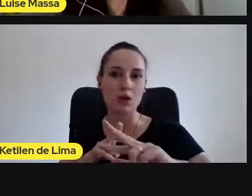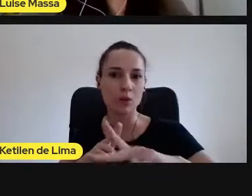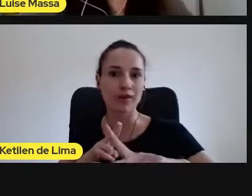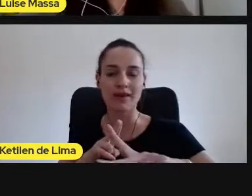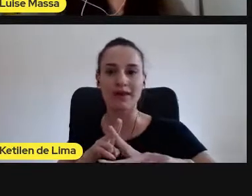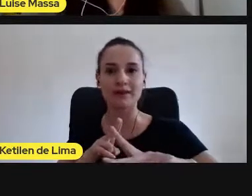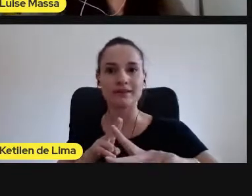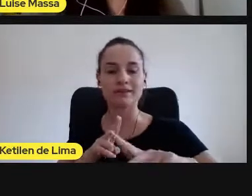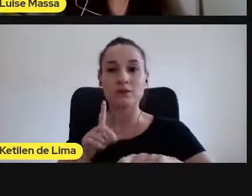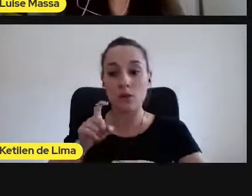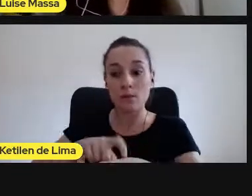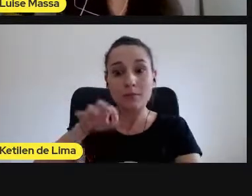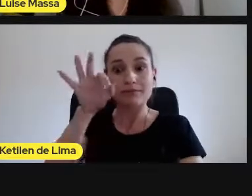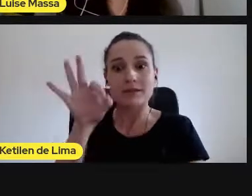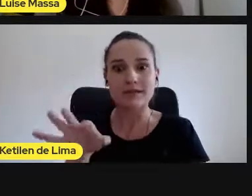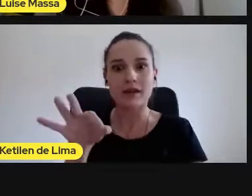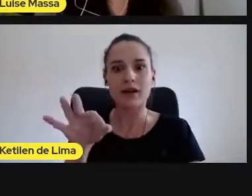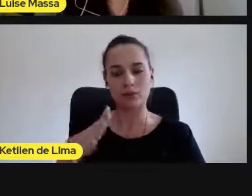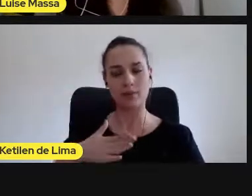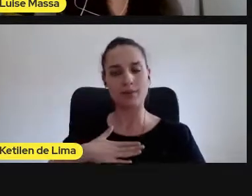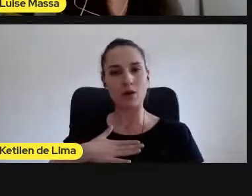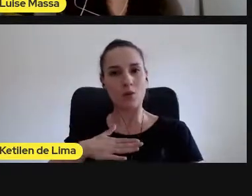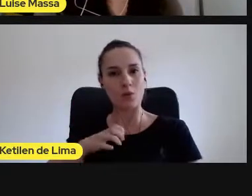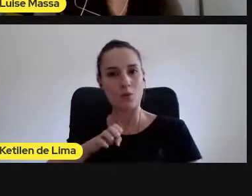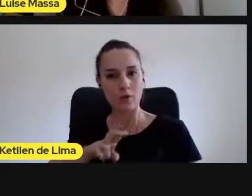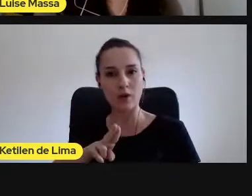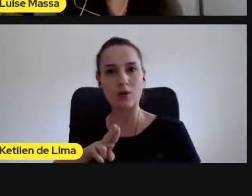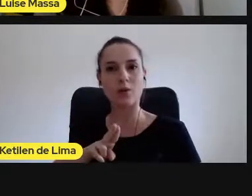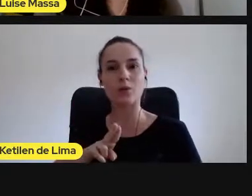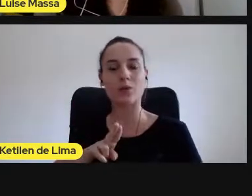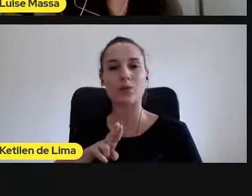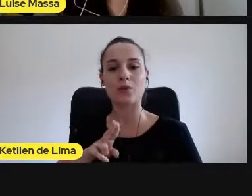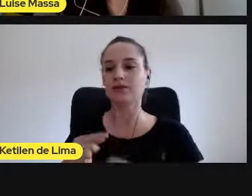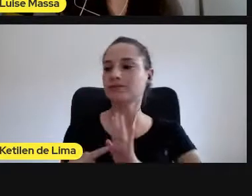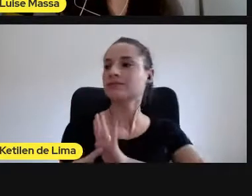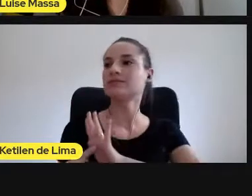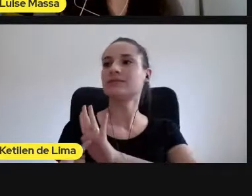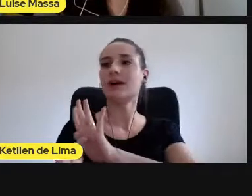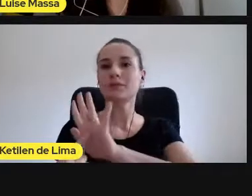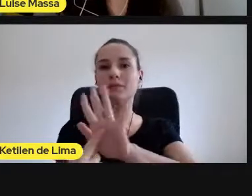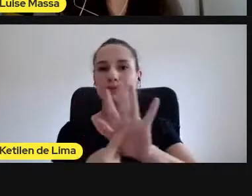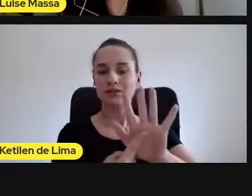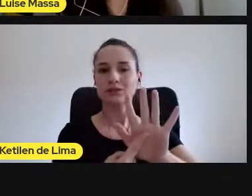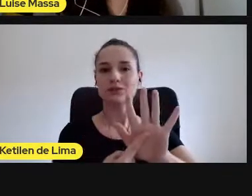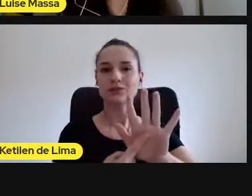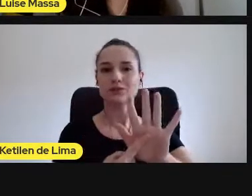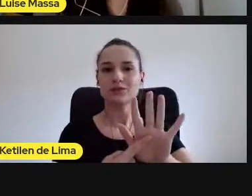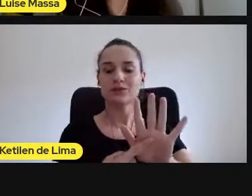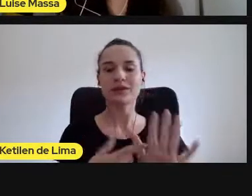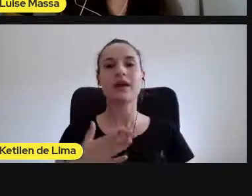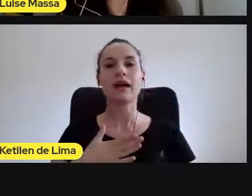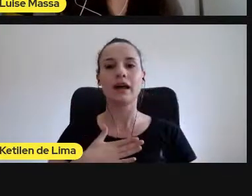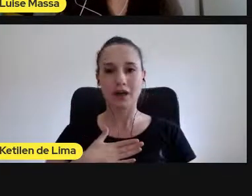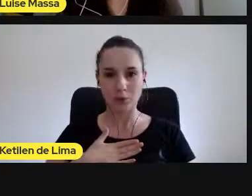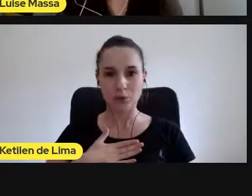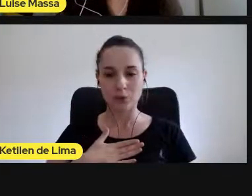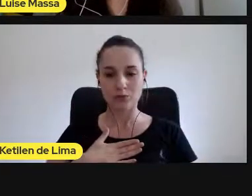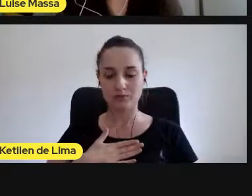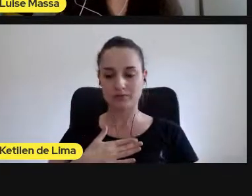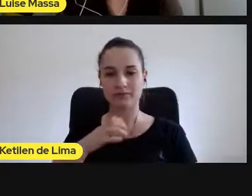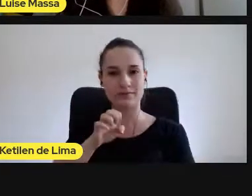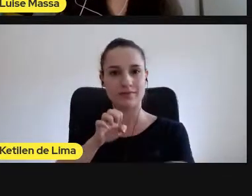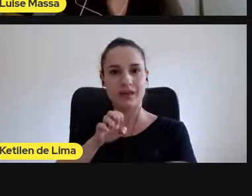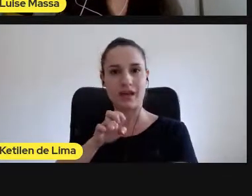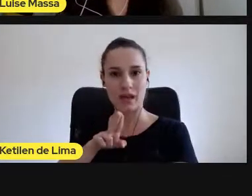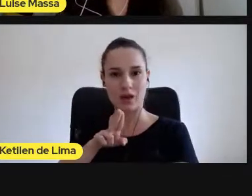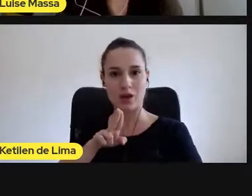posso dizer, olha, isso aqui que eu apresento a vocês sou eu? Ou em que momento isso